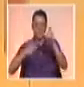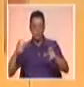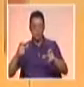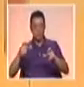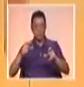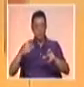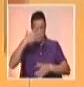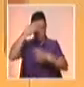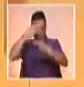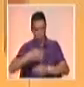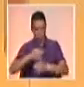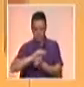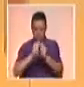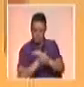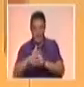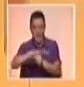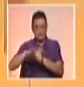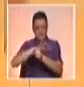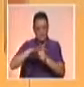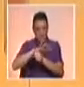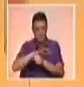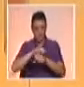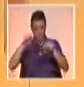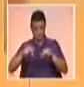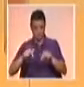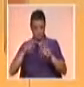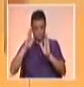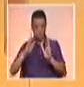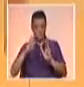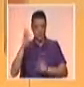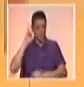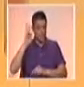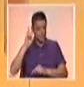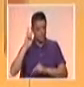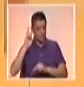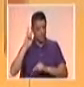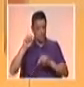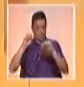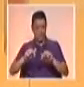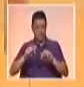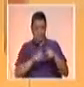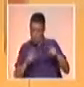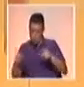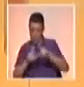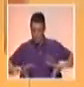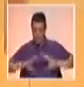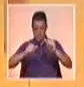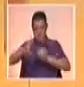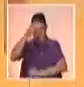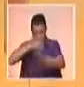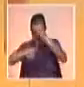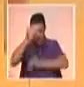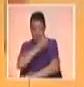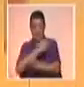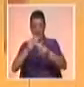seu comportamento às situações. Isto é válido para o período de desenvolvimento e de aprendizagem da